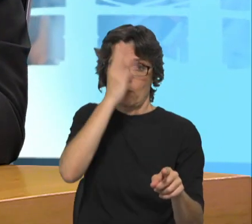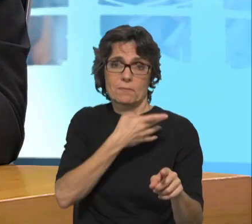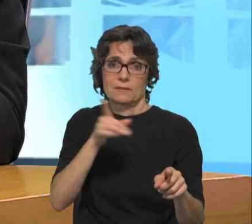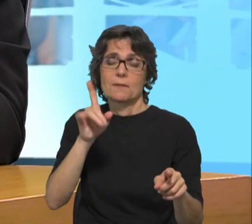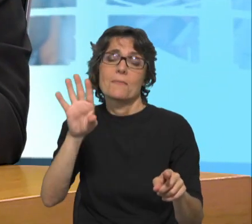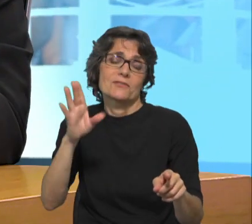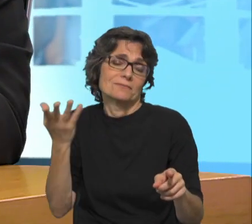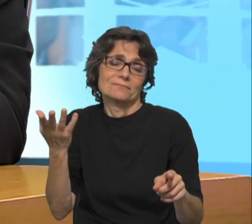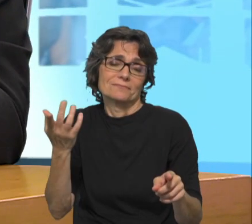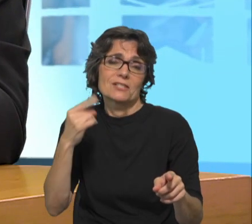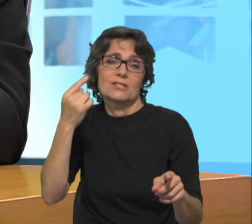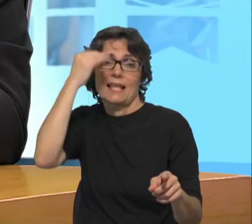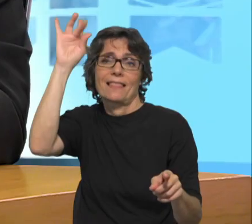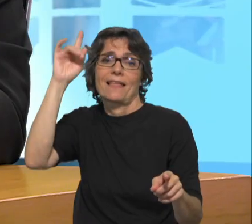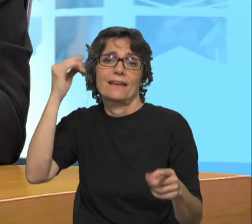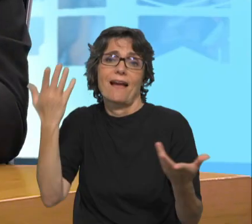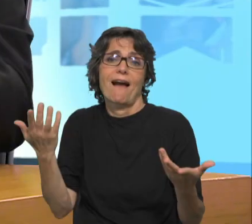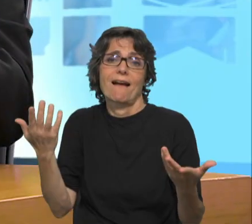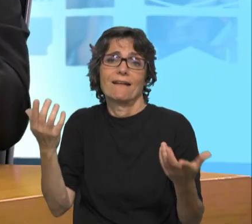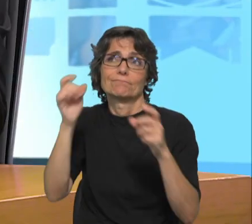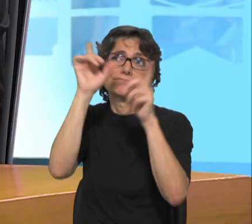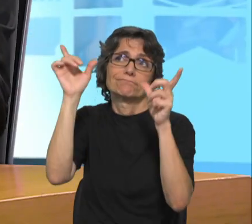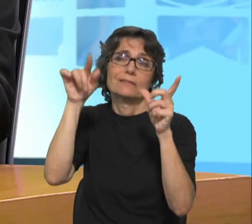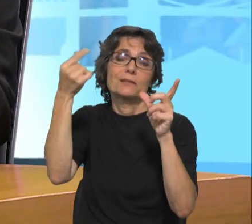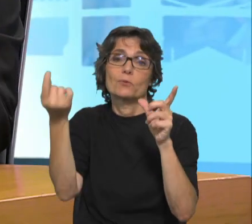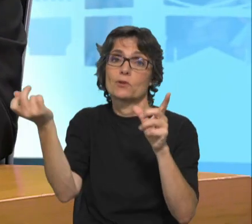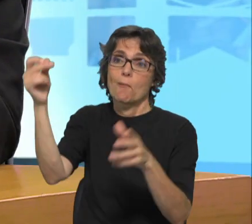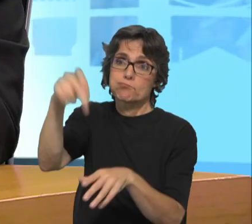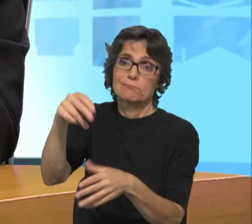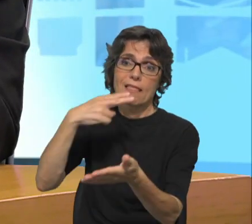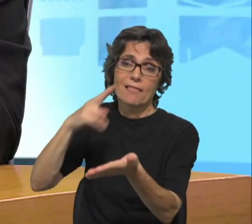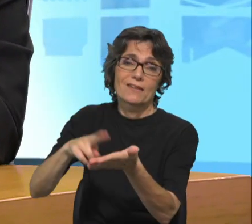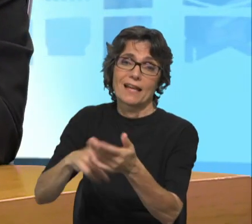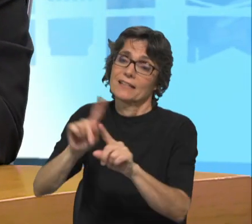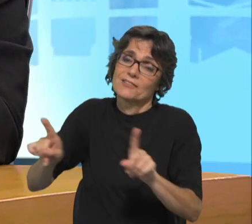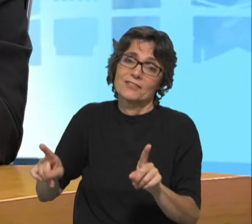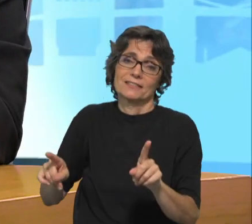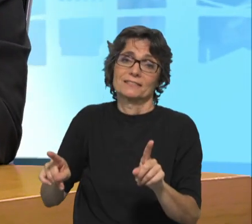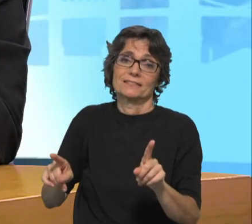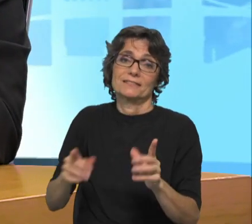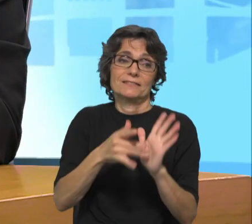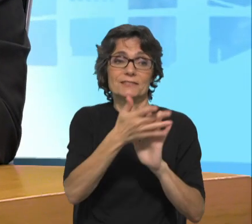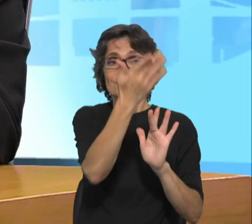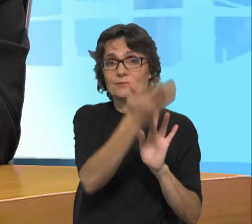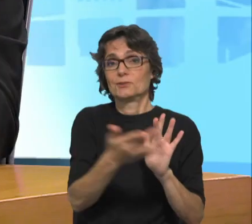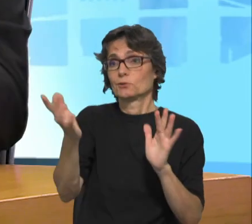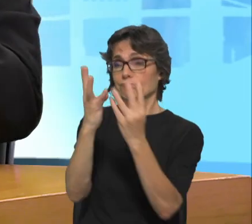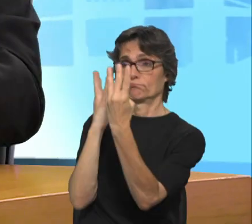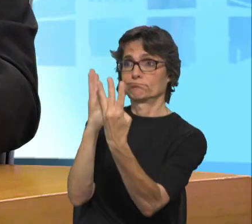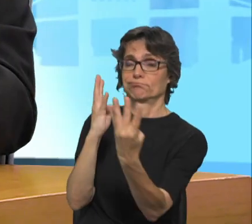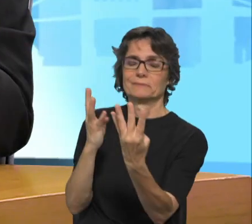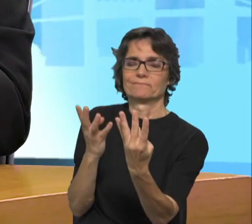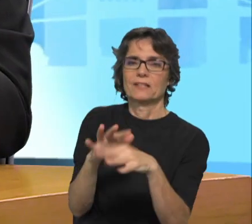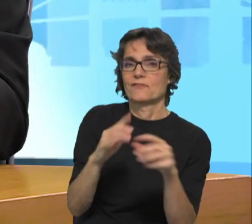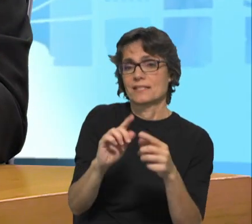é superior à ideia. Ou seja, uma coisa é o que nós projetamos, mas depois, quando nos deparamos de frente com aquilo que é a realidade que está diante de nós, é